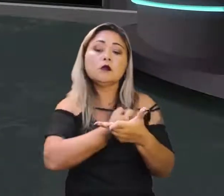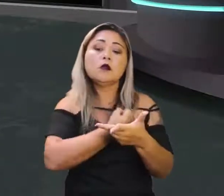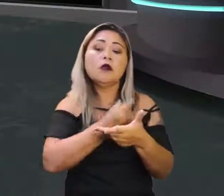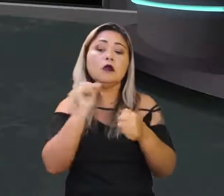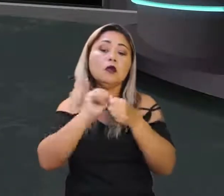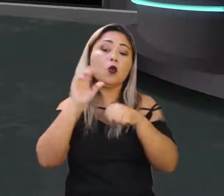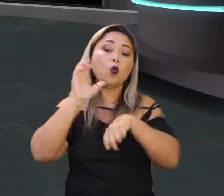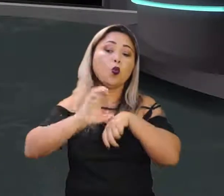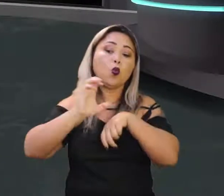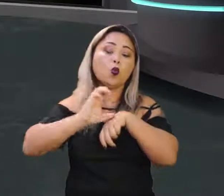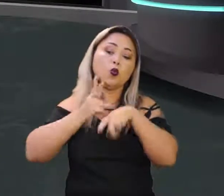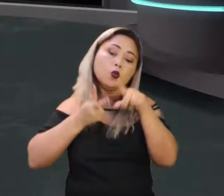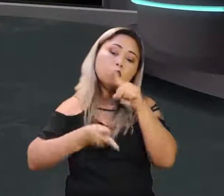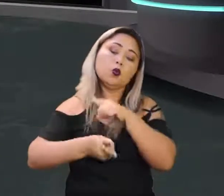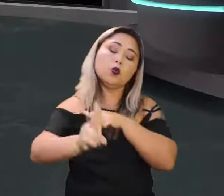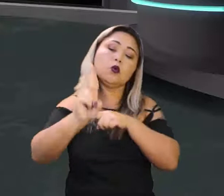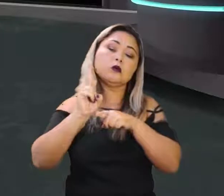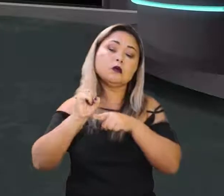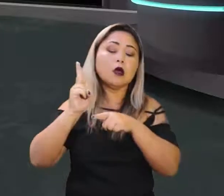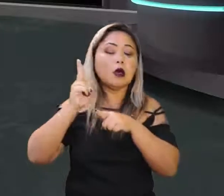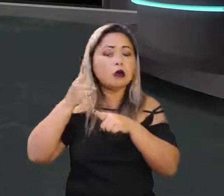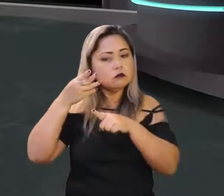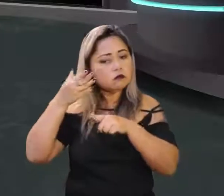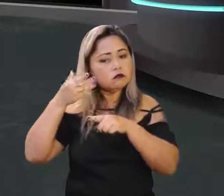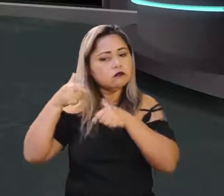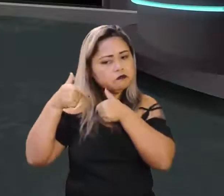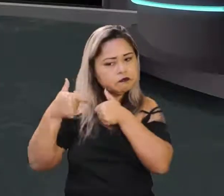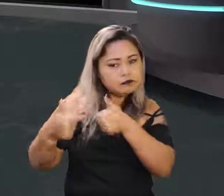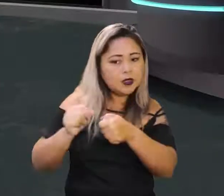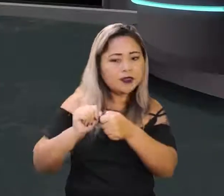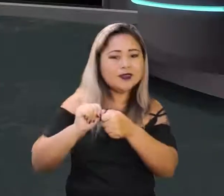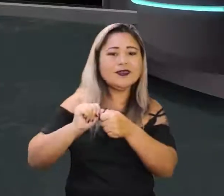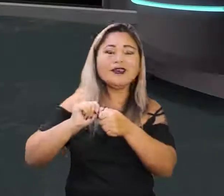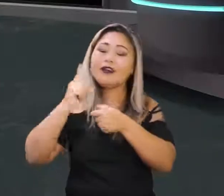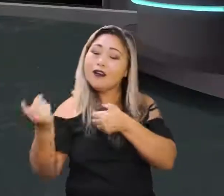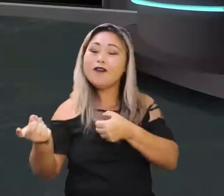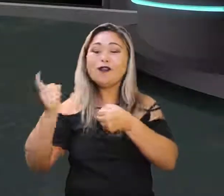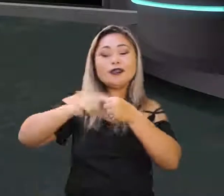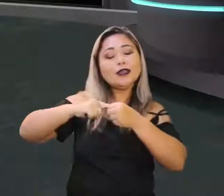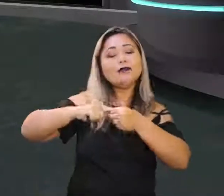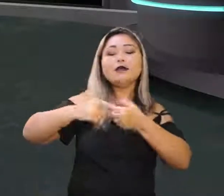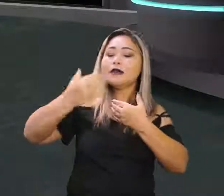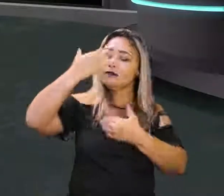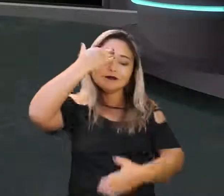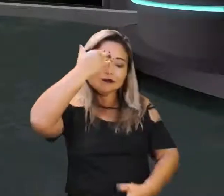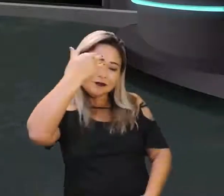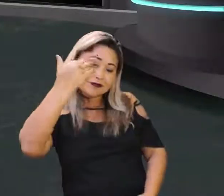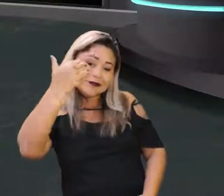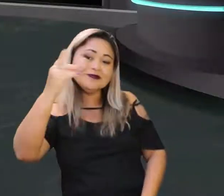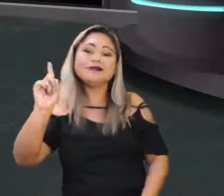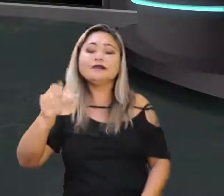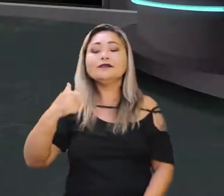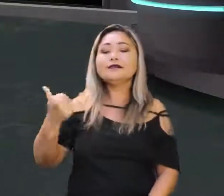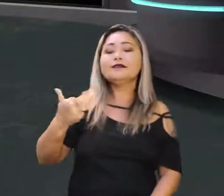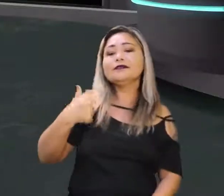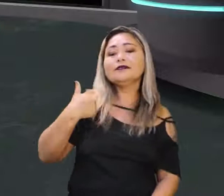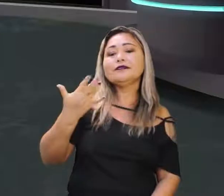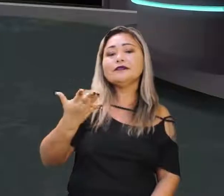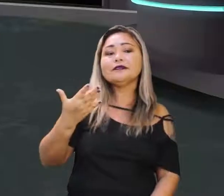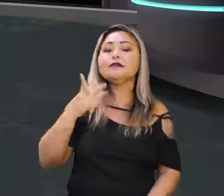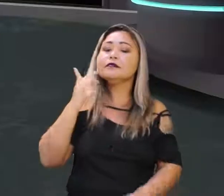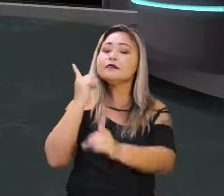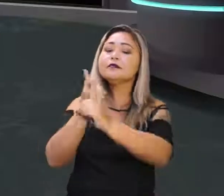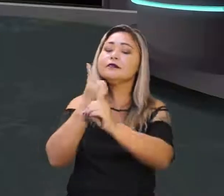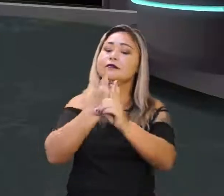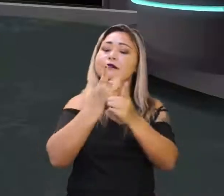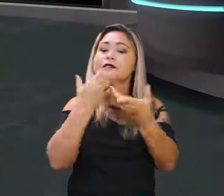curso e continuar aí na luta, né? E vão voltar para nos agradecer, quem sabe, né? Com certeza a gente pode se